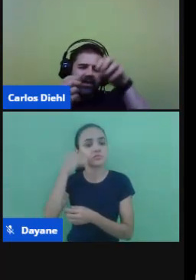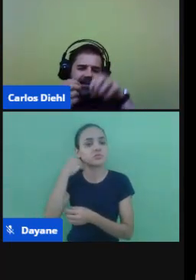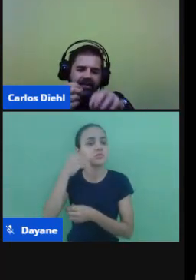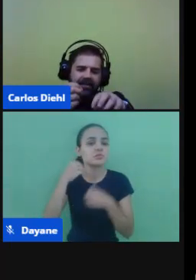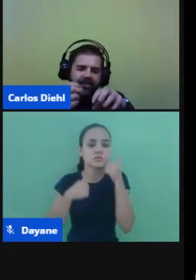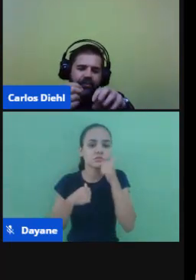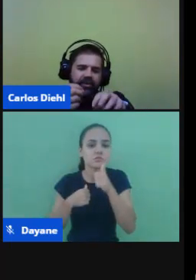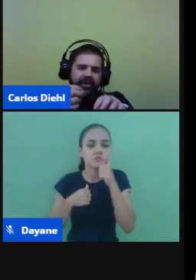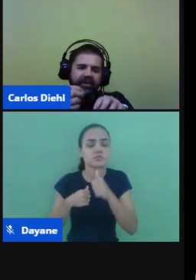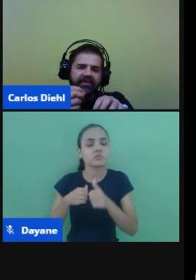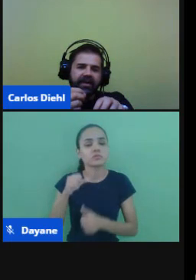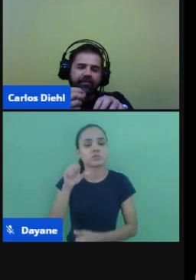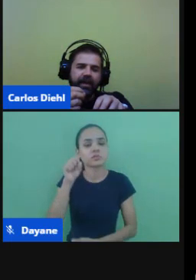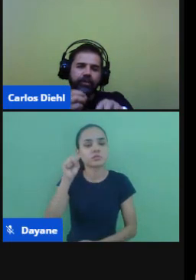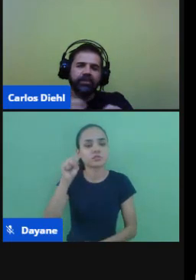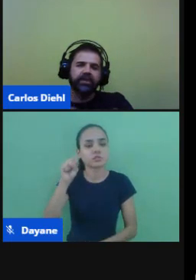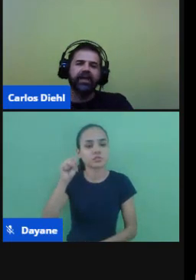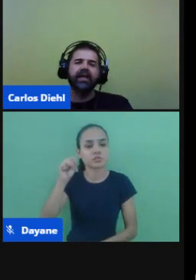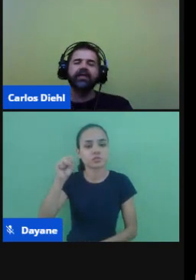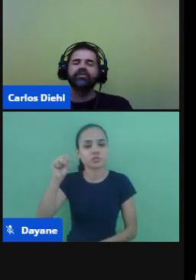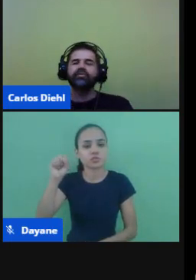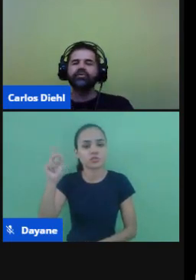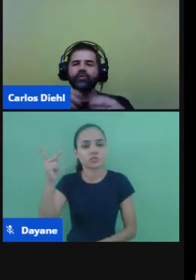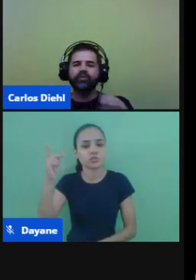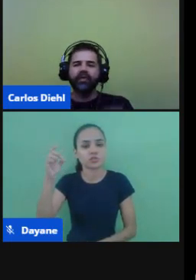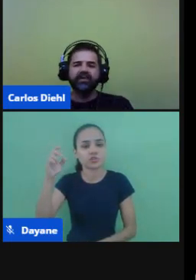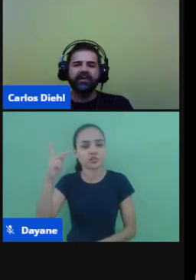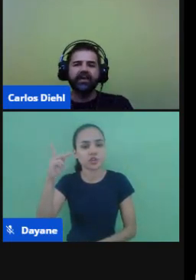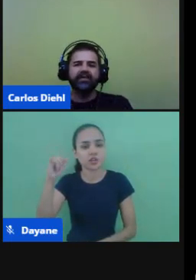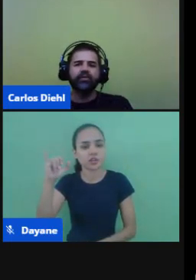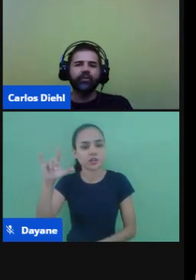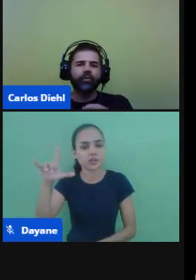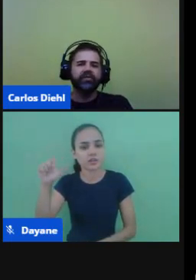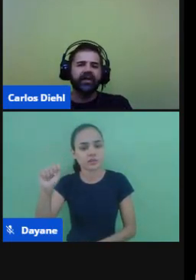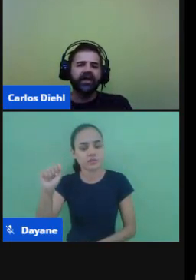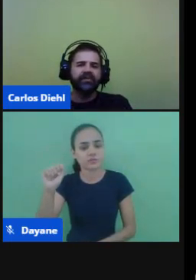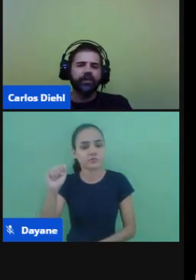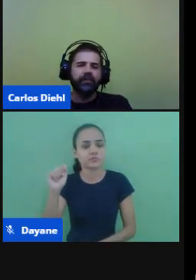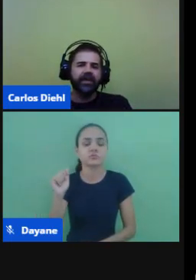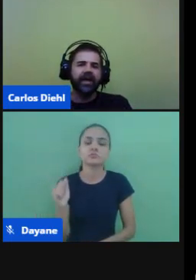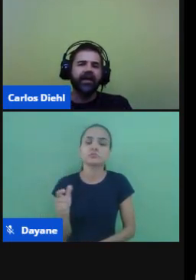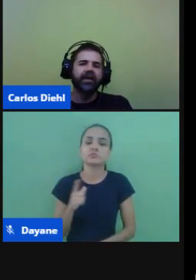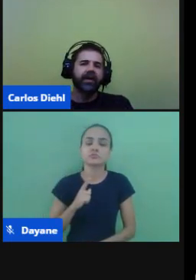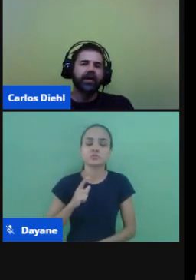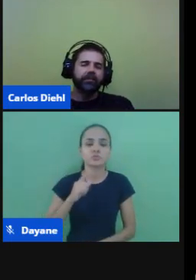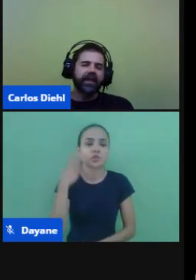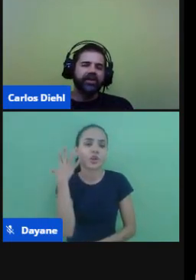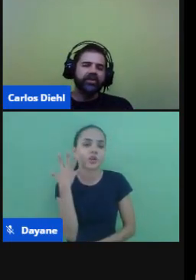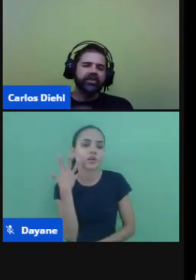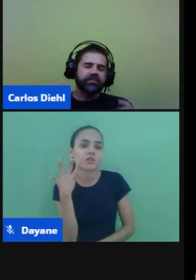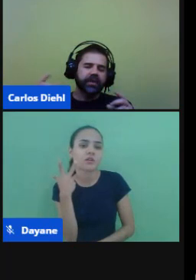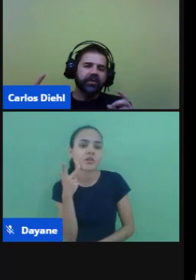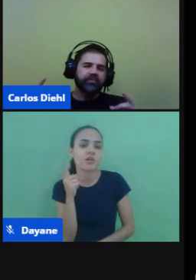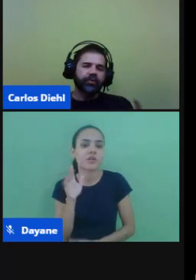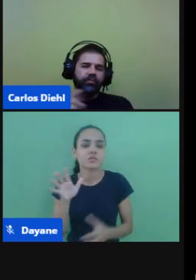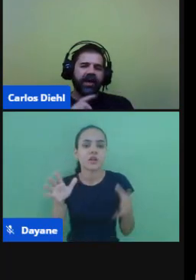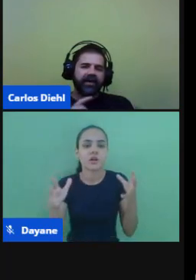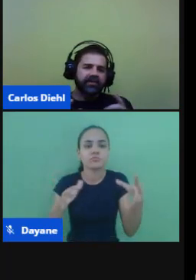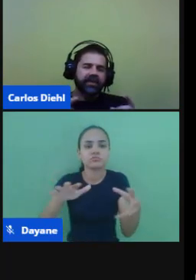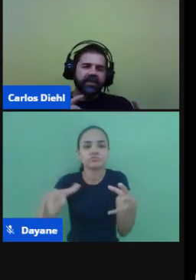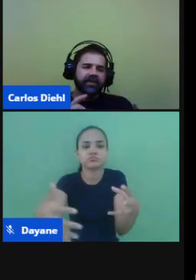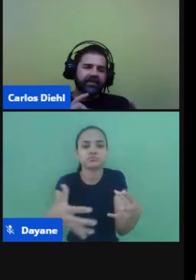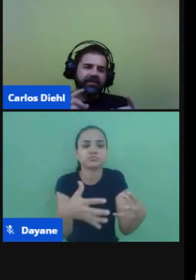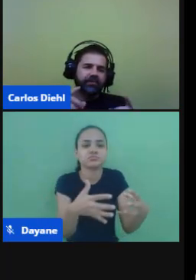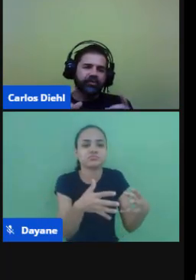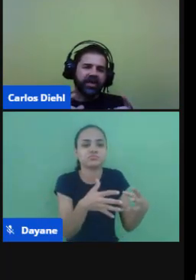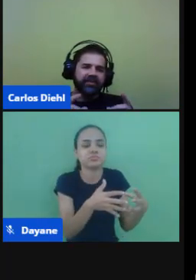contar ela encontrando essa Bayomita. Aí ela juntou várias crianças e colocou as crianças para brincar, para a gente filmar